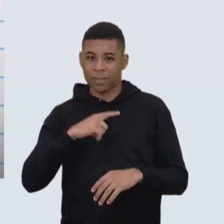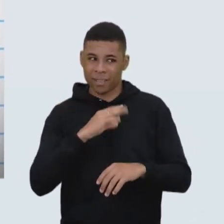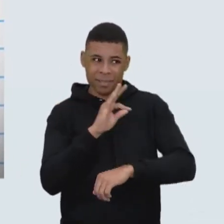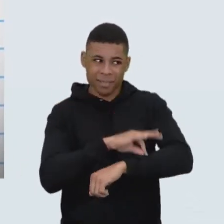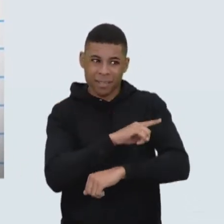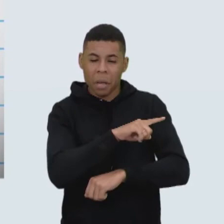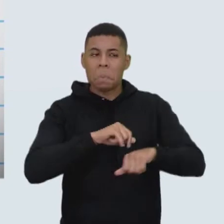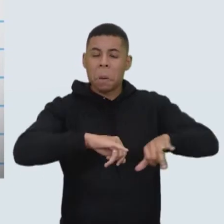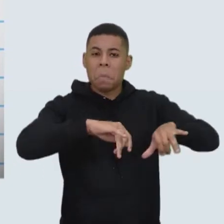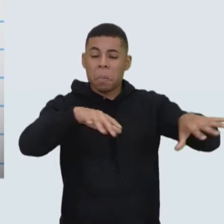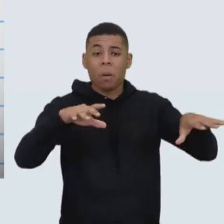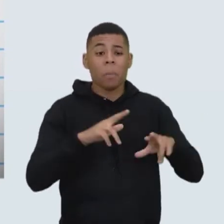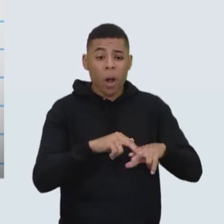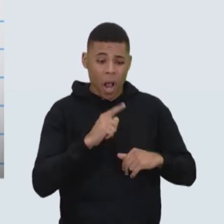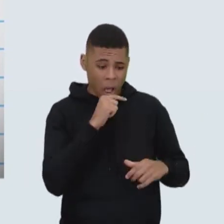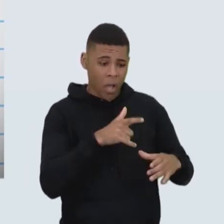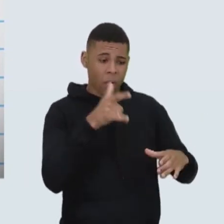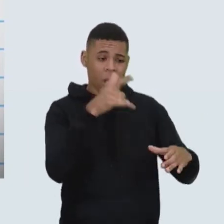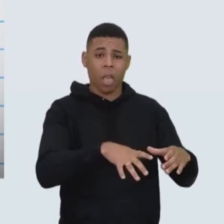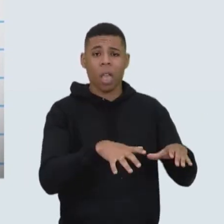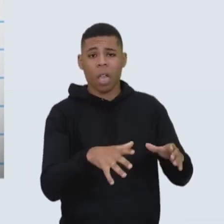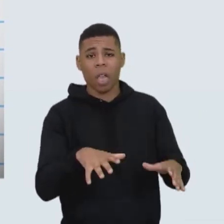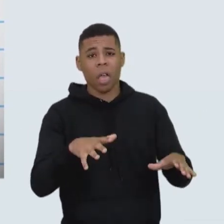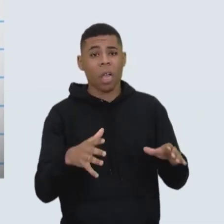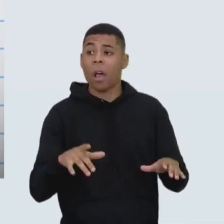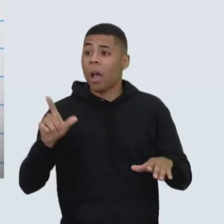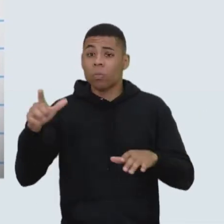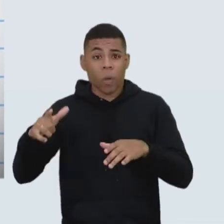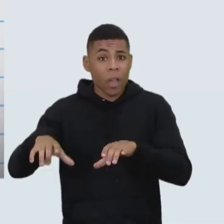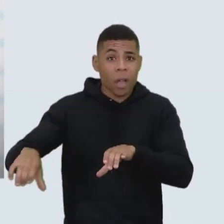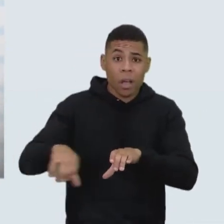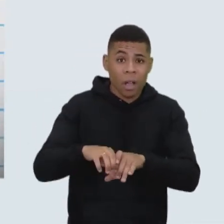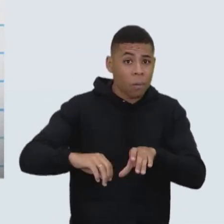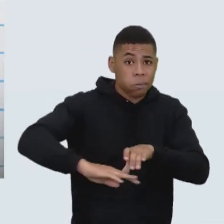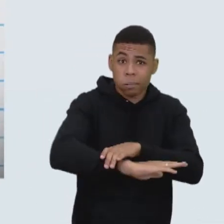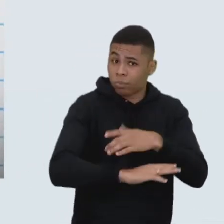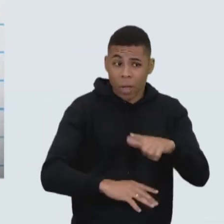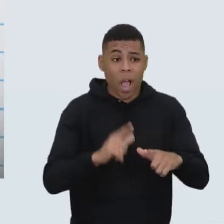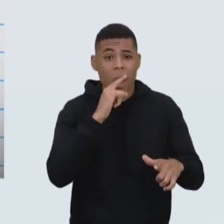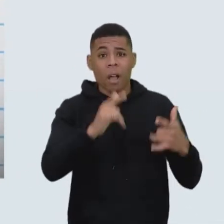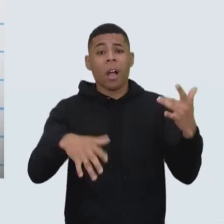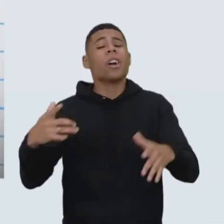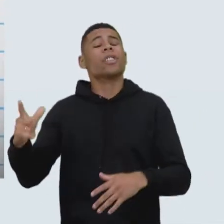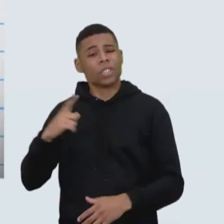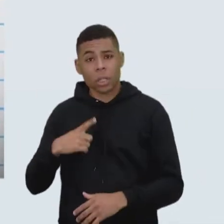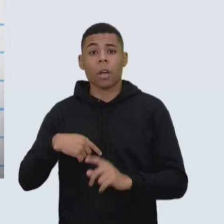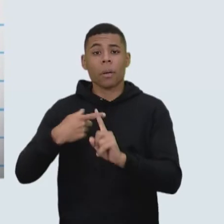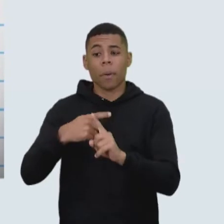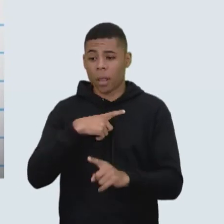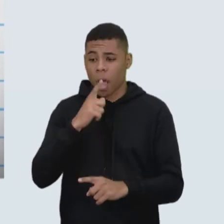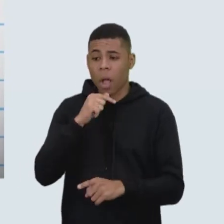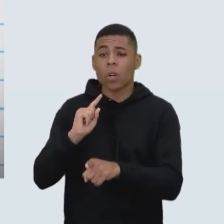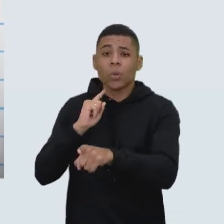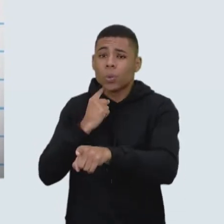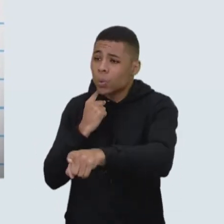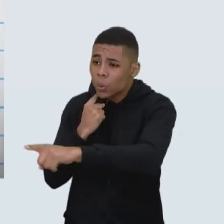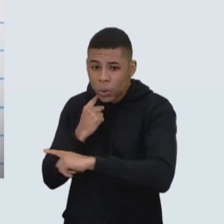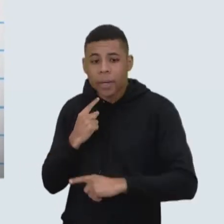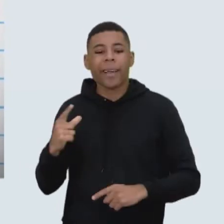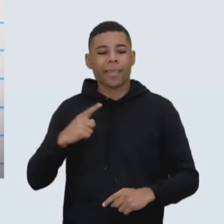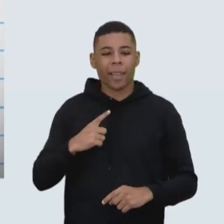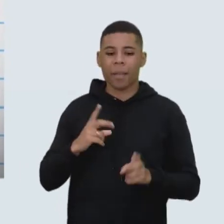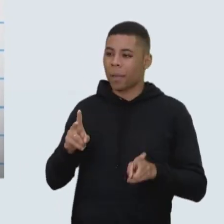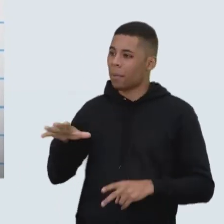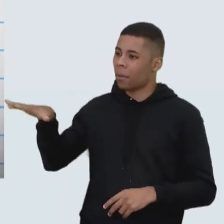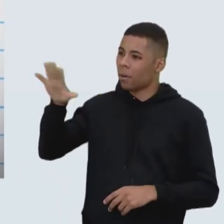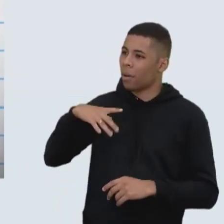a se propagar mais facilmente em ambientes sem saneamento básico. No mundo, as principais fontes de poluição de água são oriundas de assentamentos